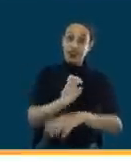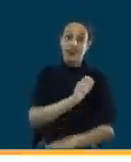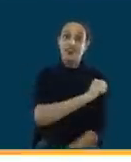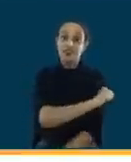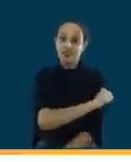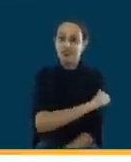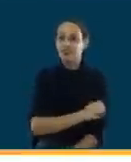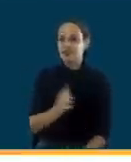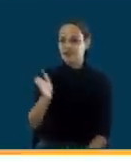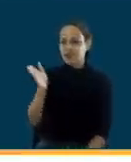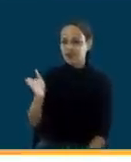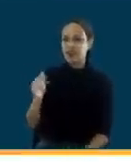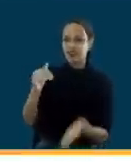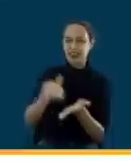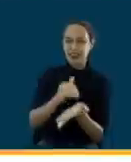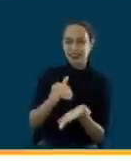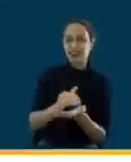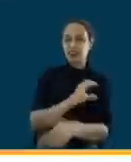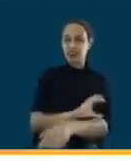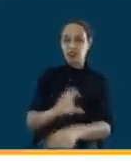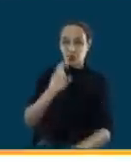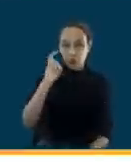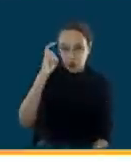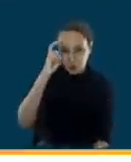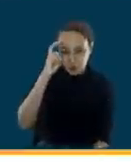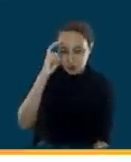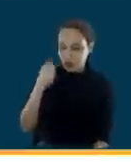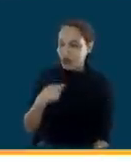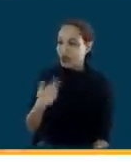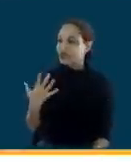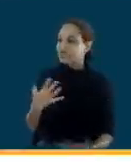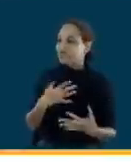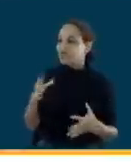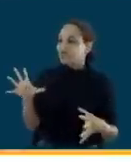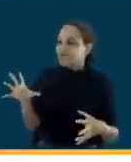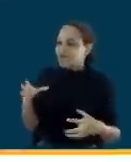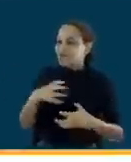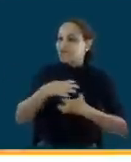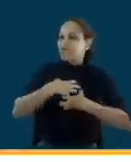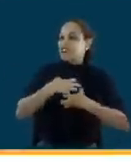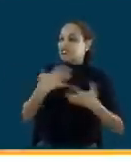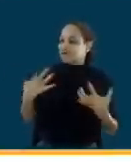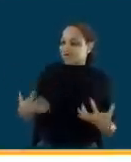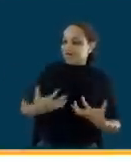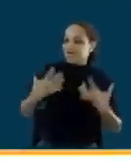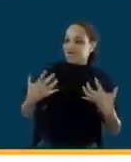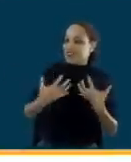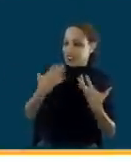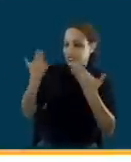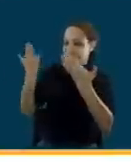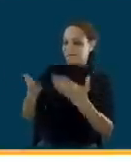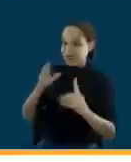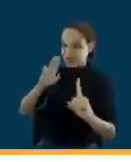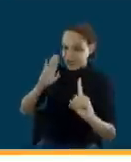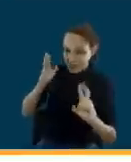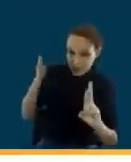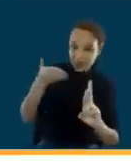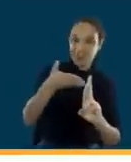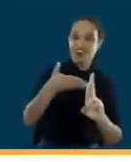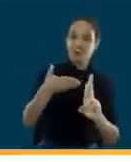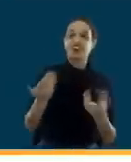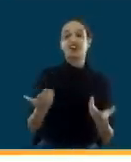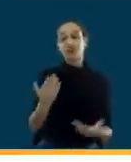Cultura e Economia Criativa do Estado, uma inspiração, uma referência, uma inspiração. Então, muito obrigado